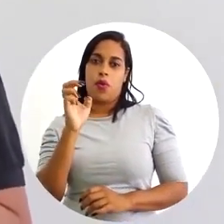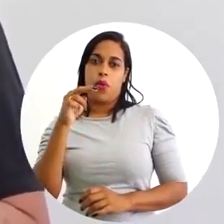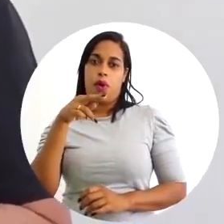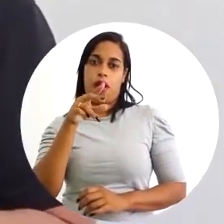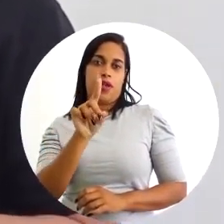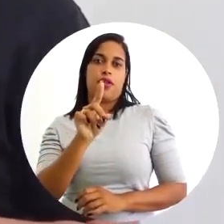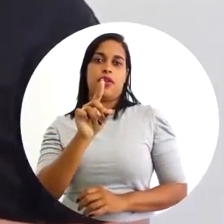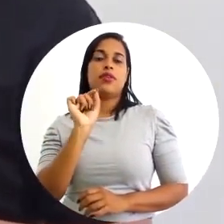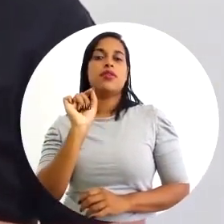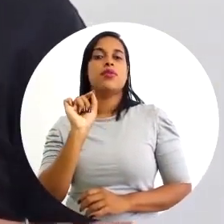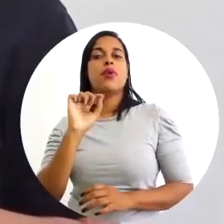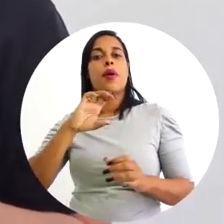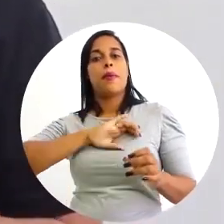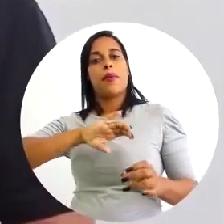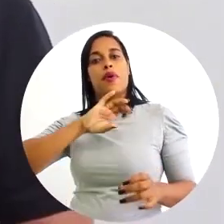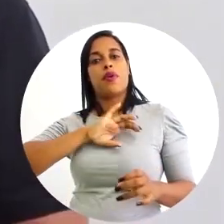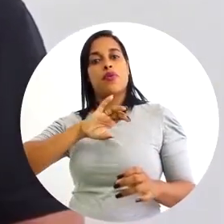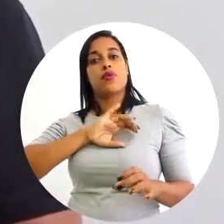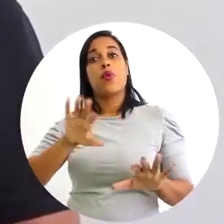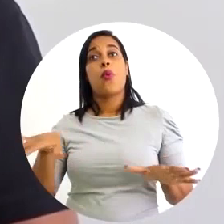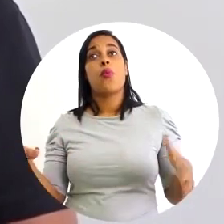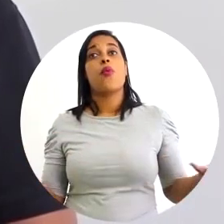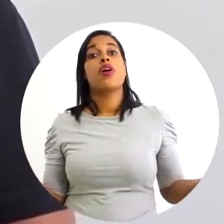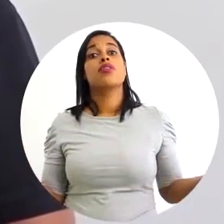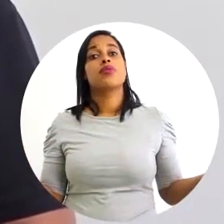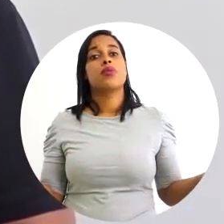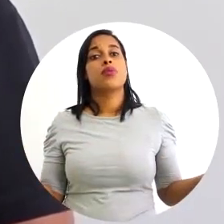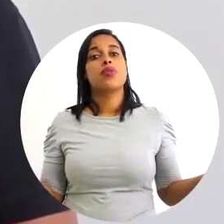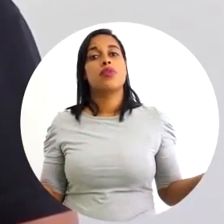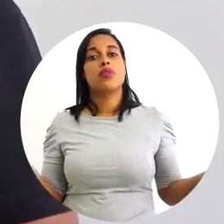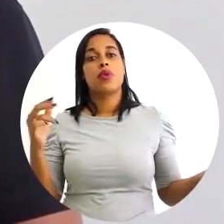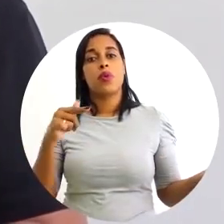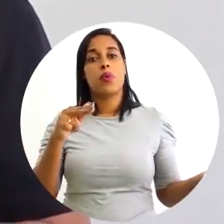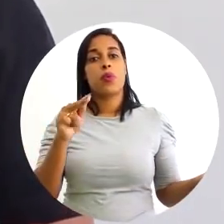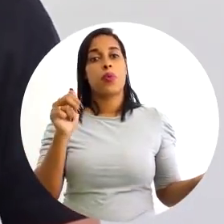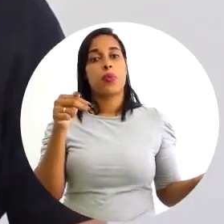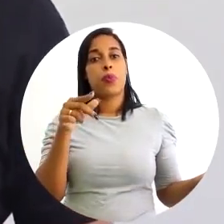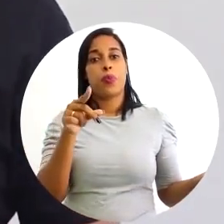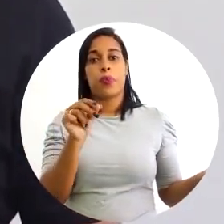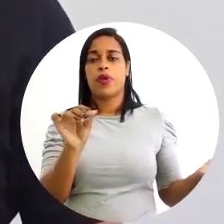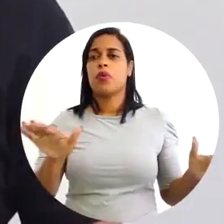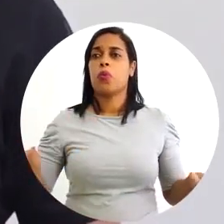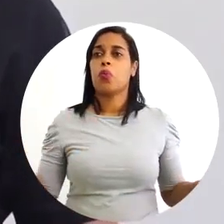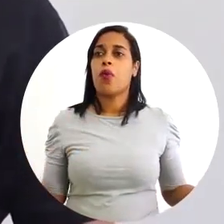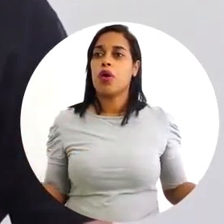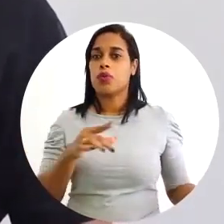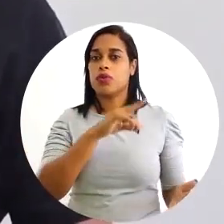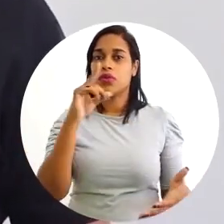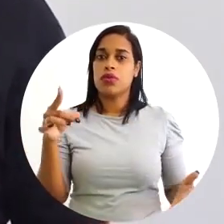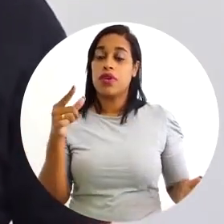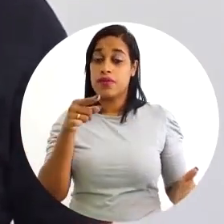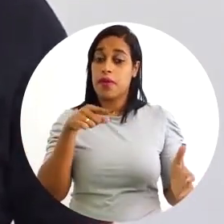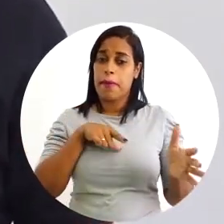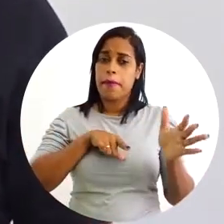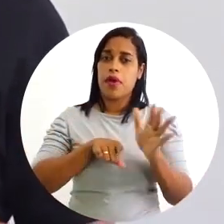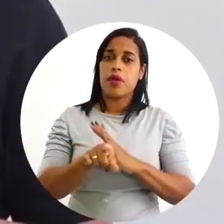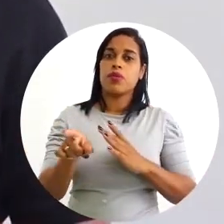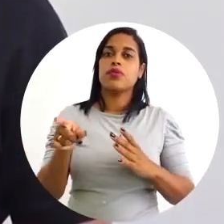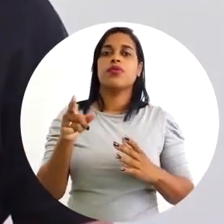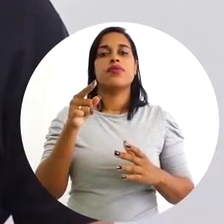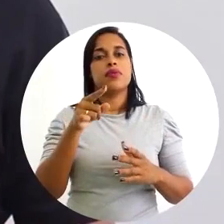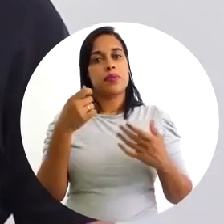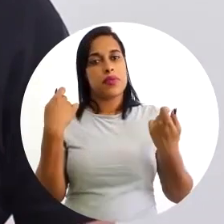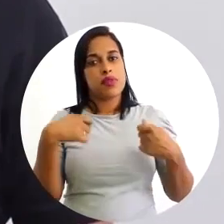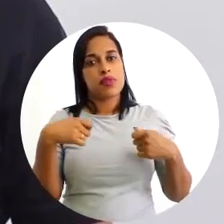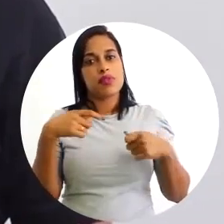When quer dizer em português quando, né? Quando. Você vê nessa pergunta, você já sabe